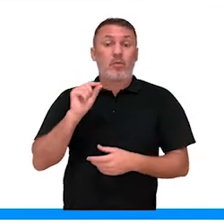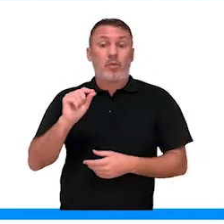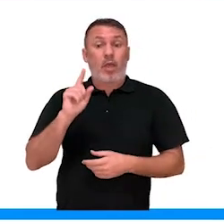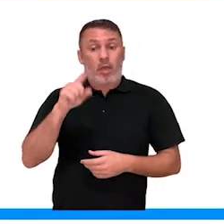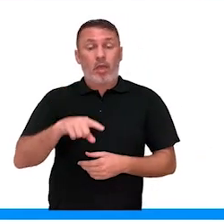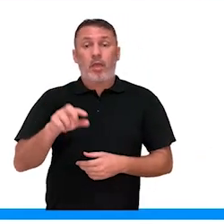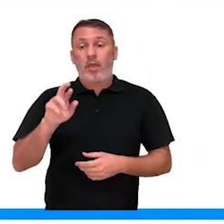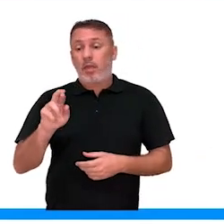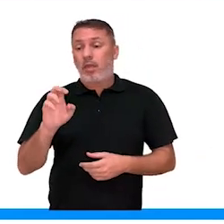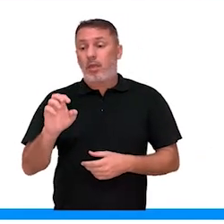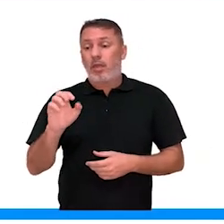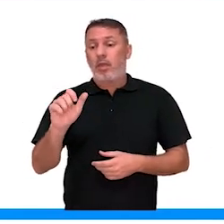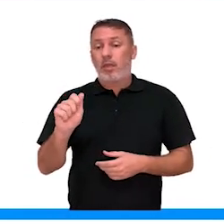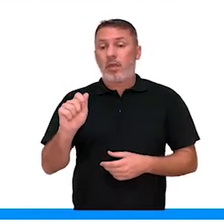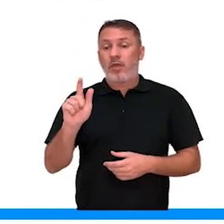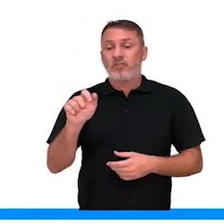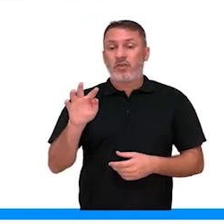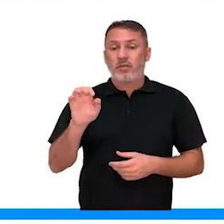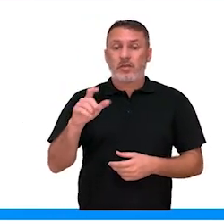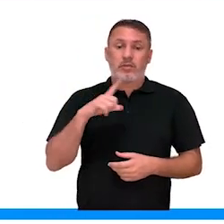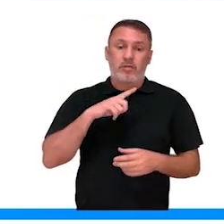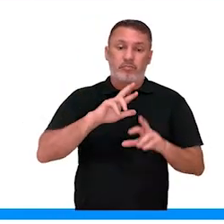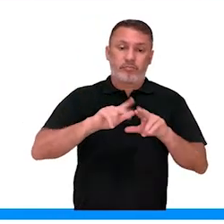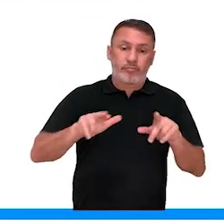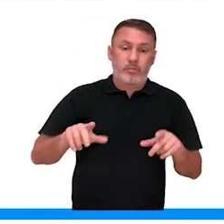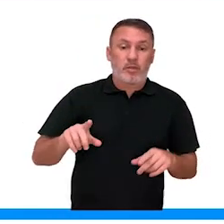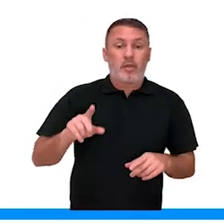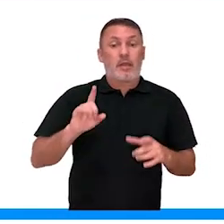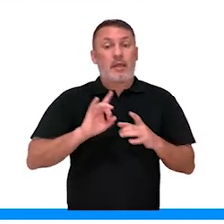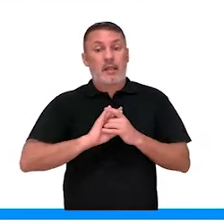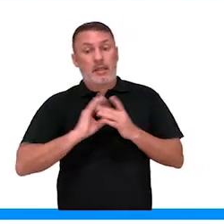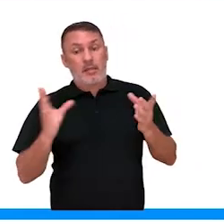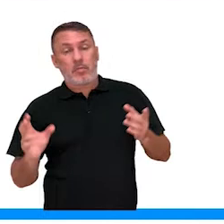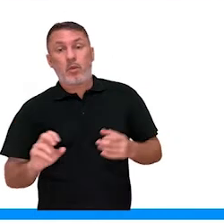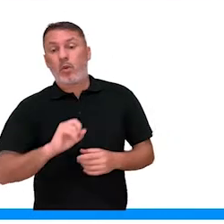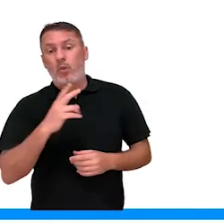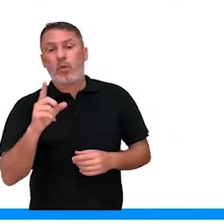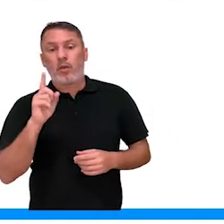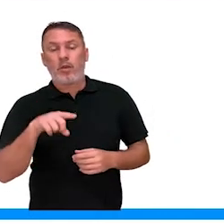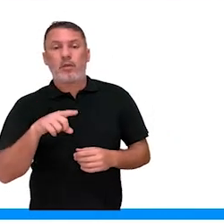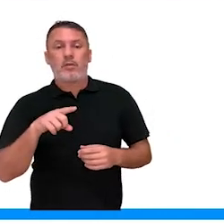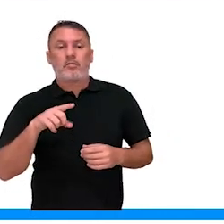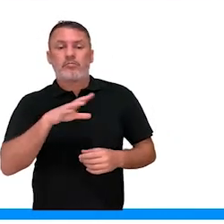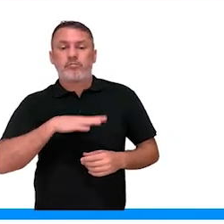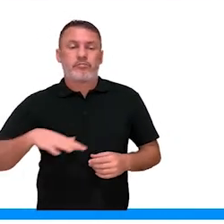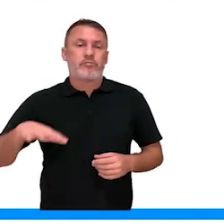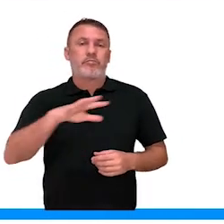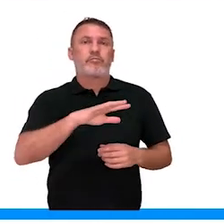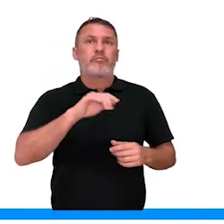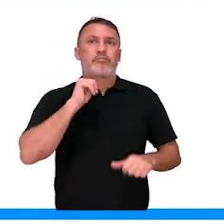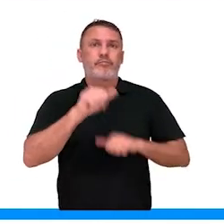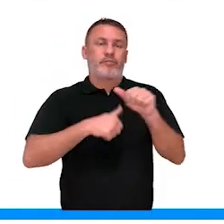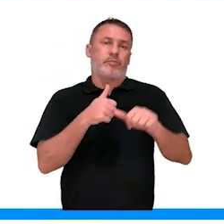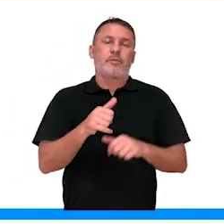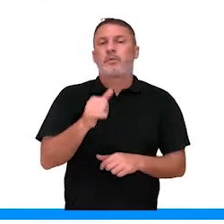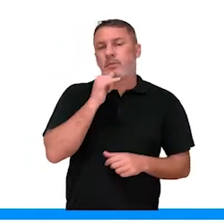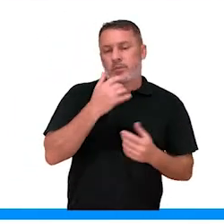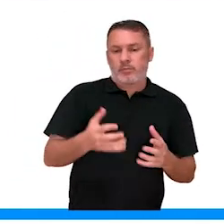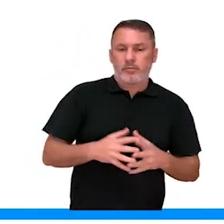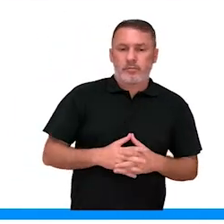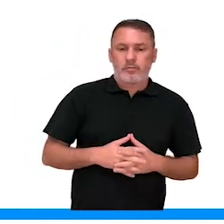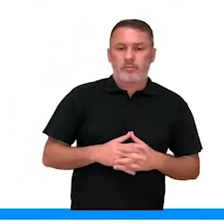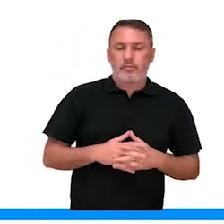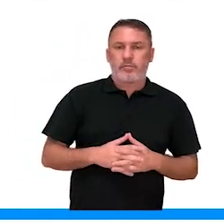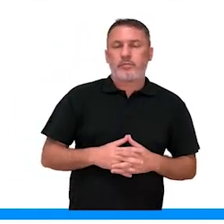como reagente de várias reações ou ela pode ser produto dessas reações. Como